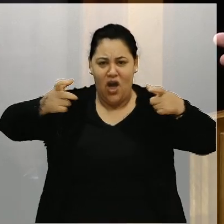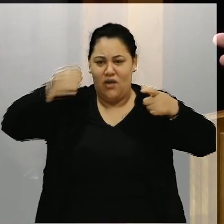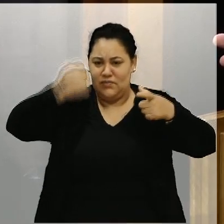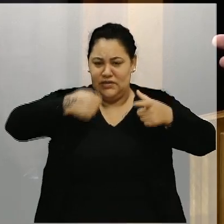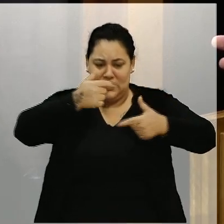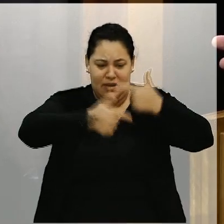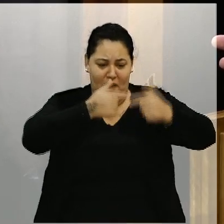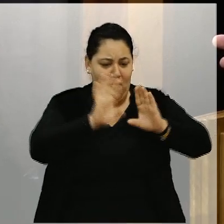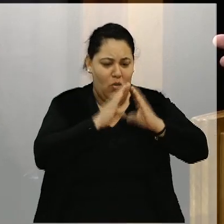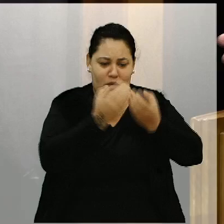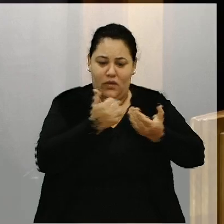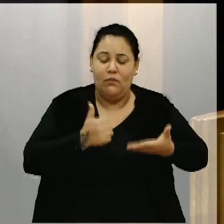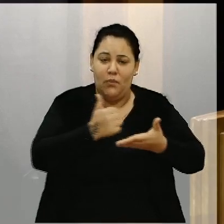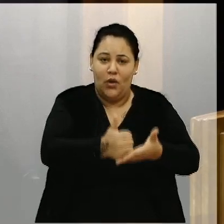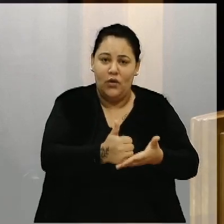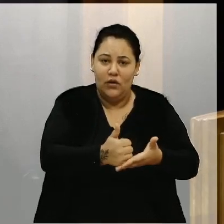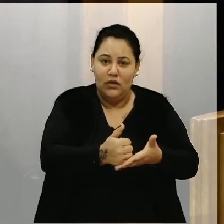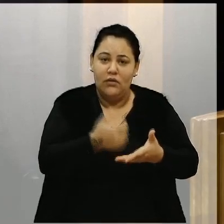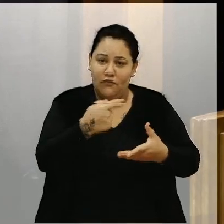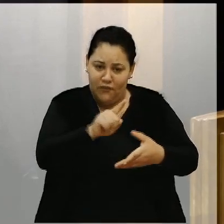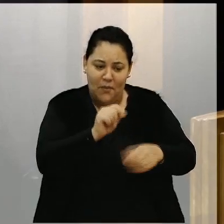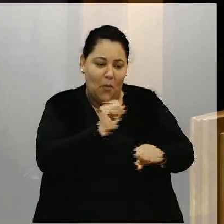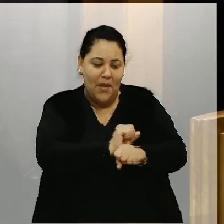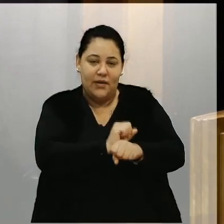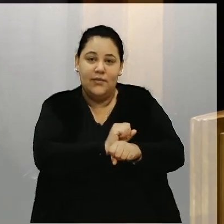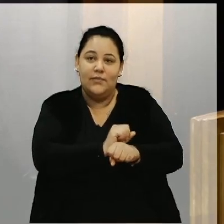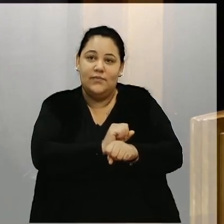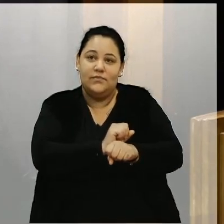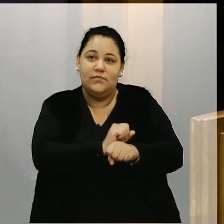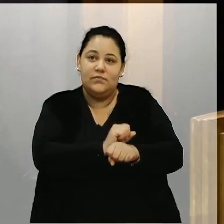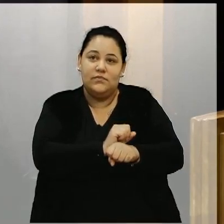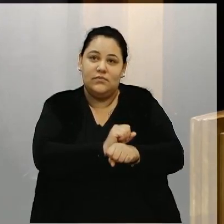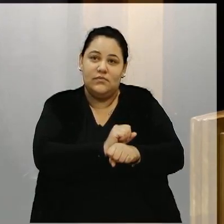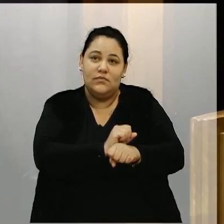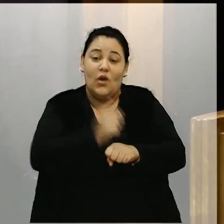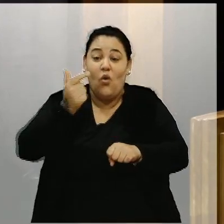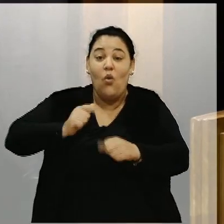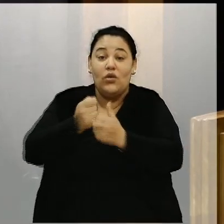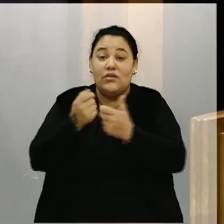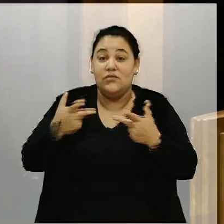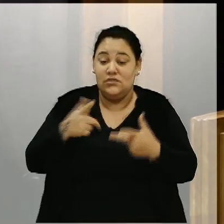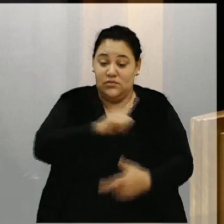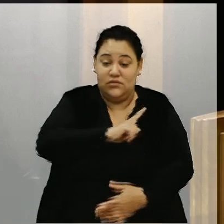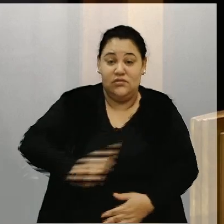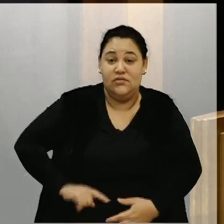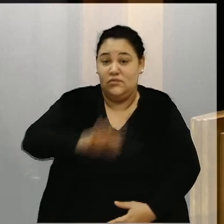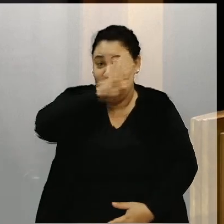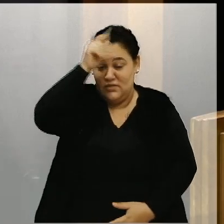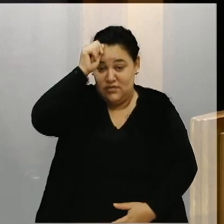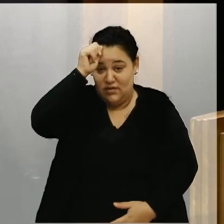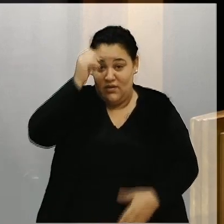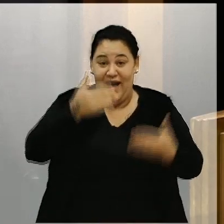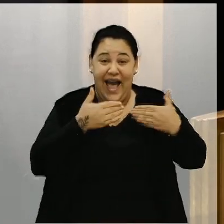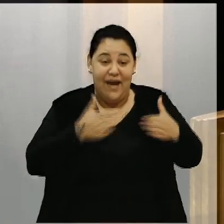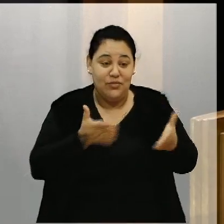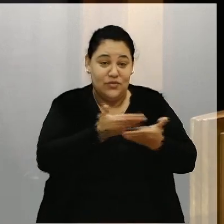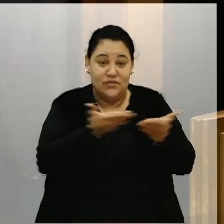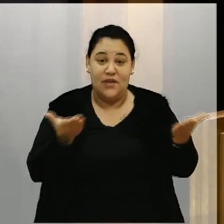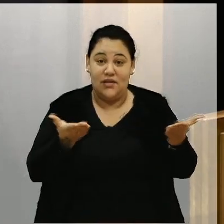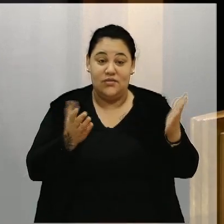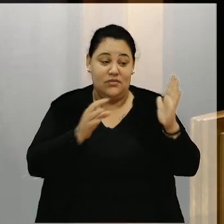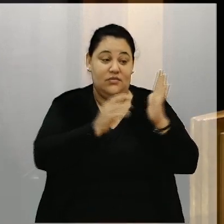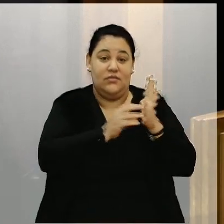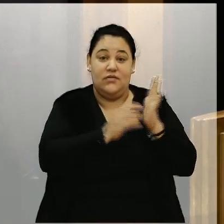bem comum. Vamos parar com isso aí. E outra coisa, governo municipal abriu espaço para o servidor vir falar isso aí aqui,